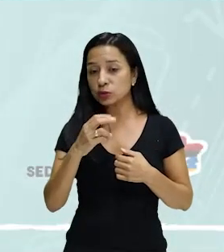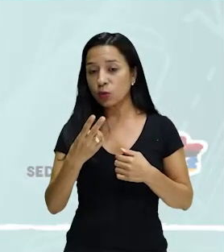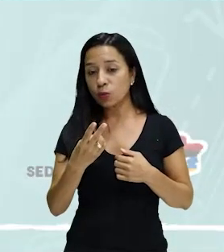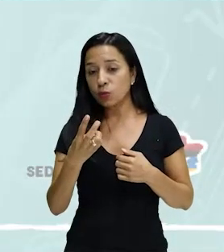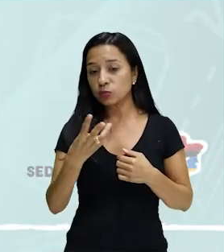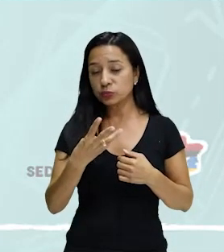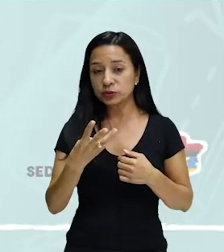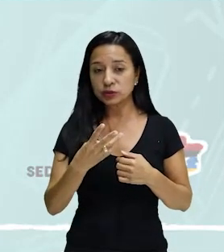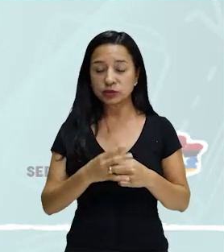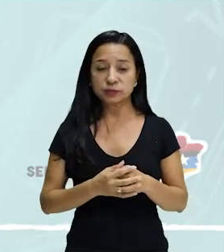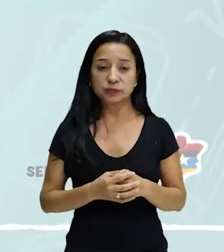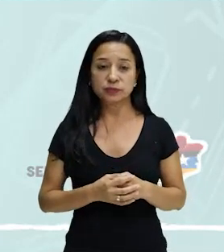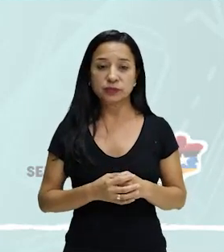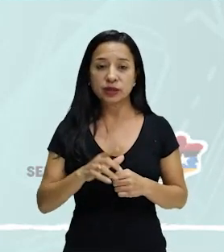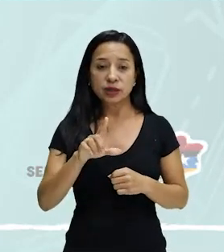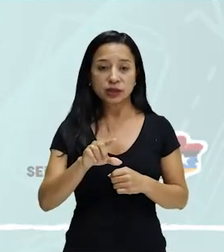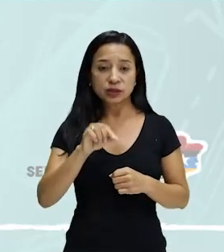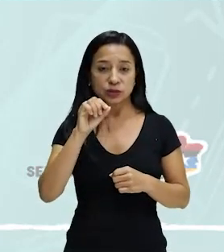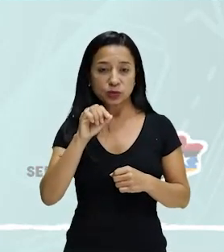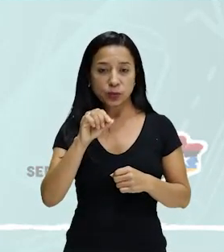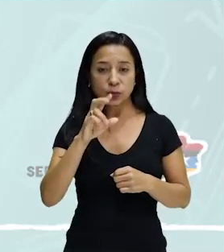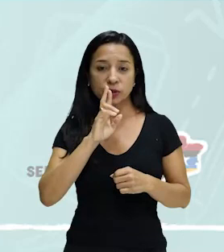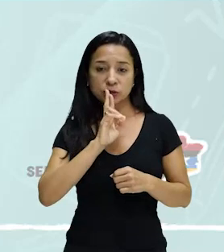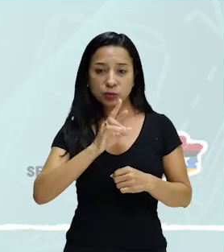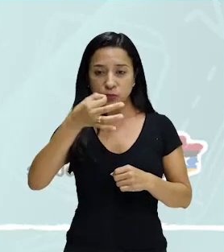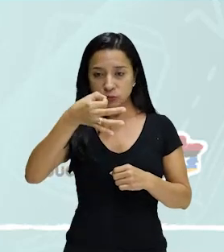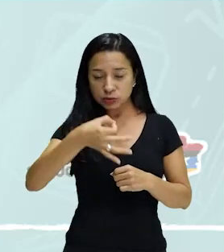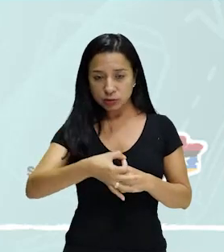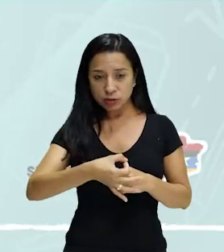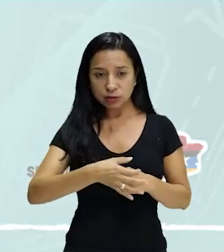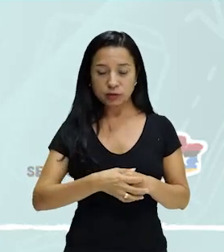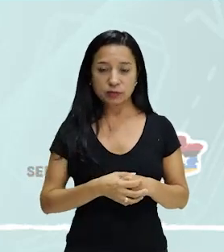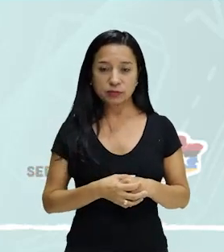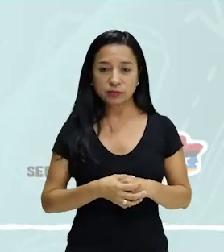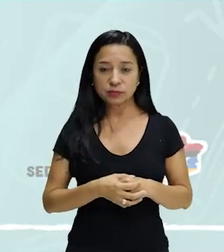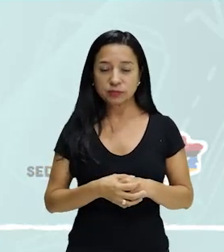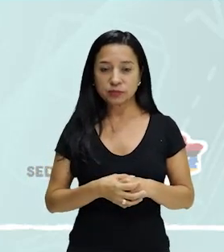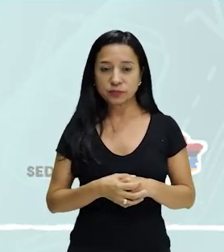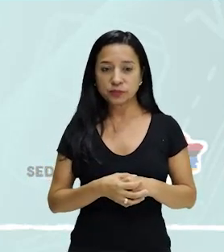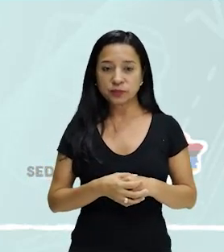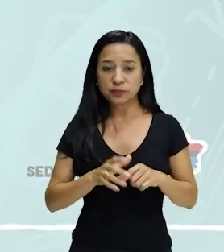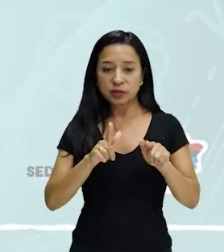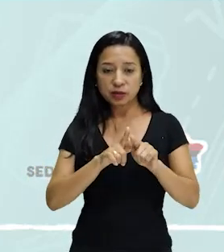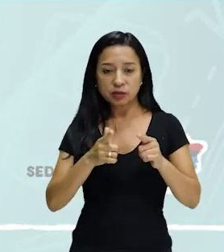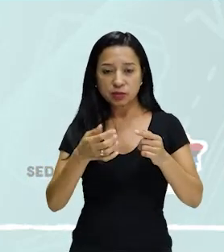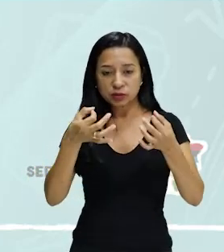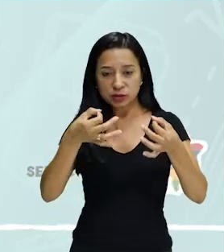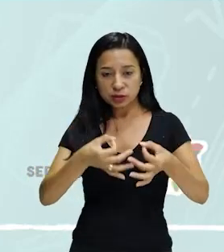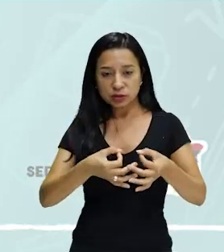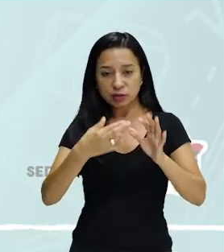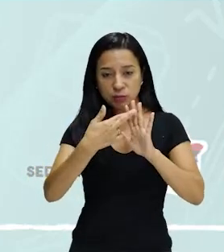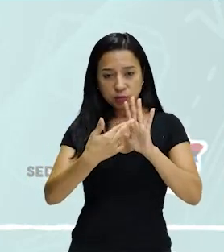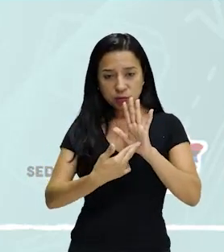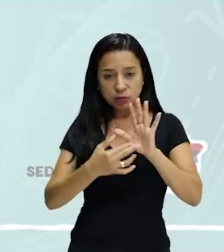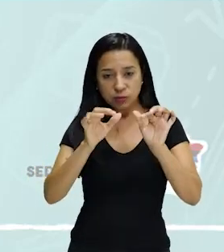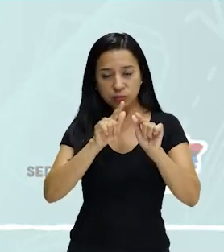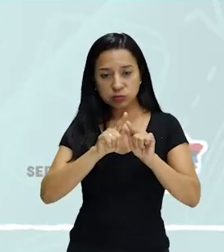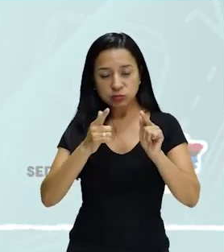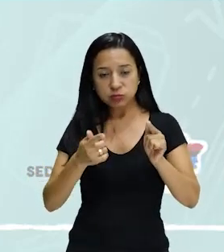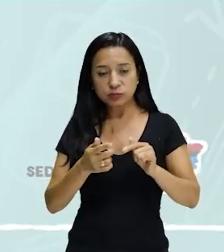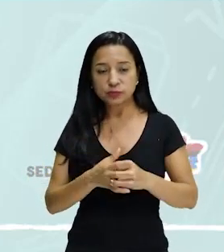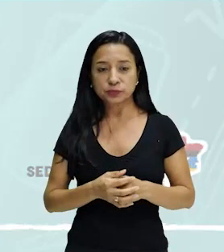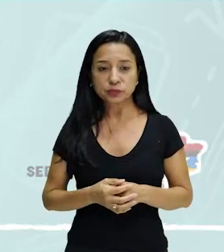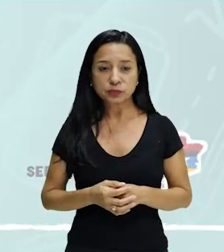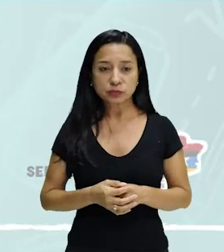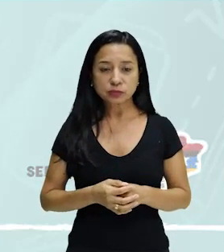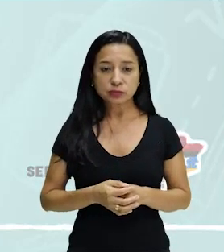Assinale a alternativa que contém respostas certas, ou seja, construções gramaticalmente corretas em relação à regência. Visando apenas os